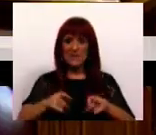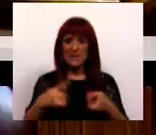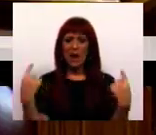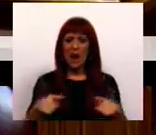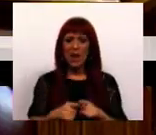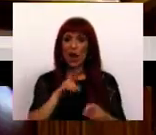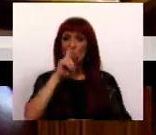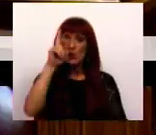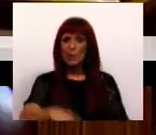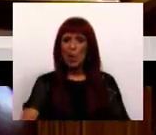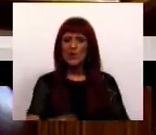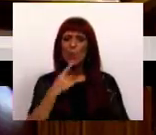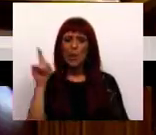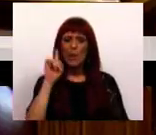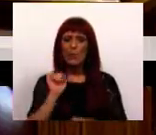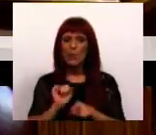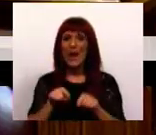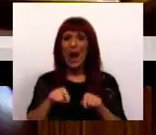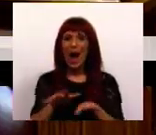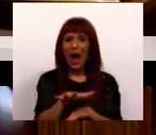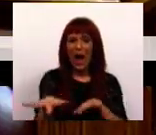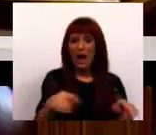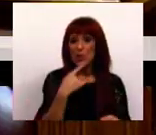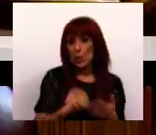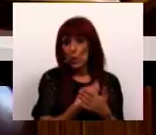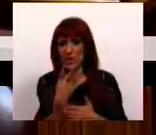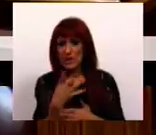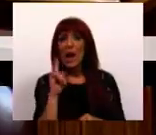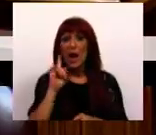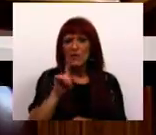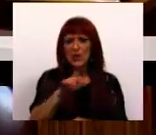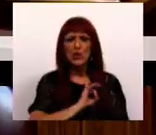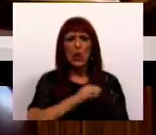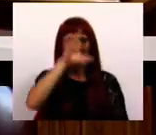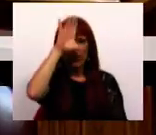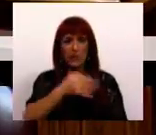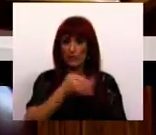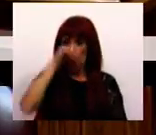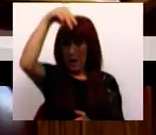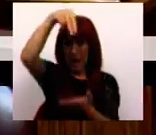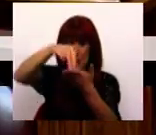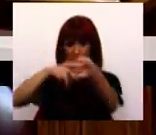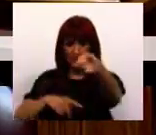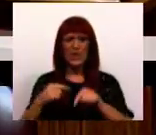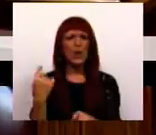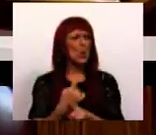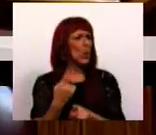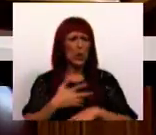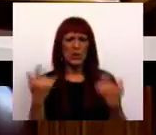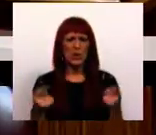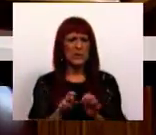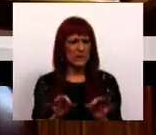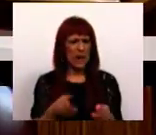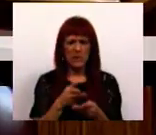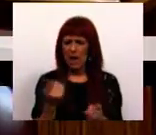facto, uma resposta substancial nestas áreas que referi. Isso é fundamental. O Sr. Primeiro-Ministro falou ali de questões e